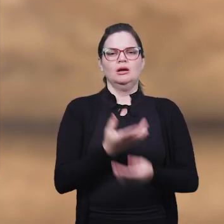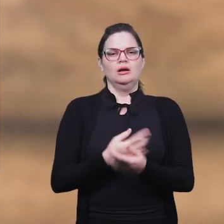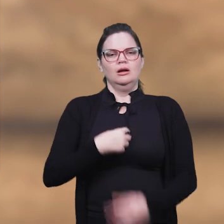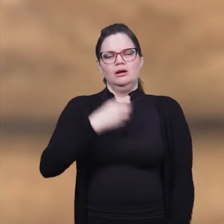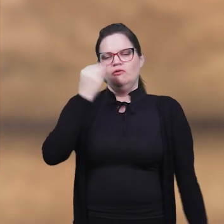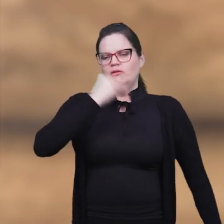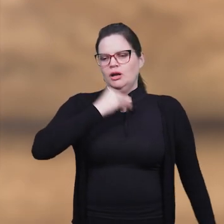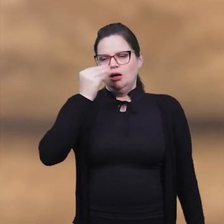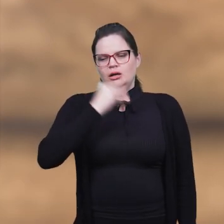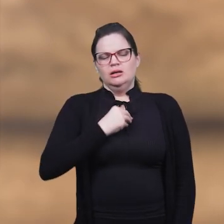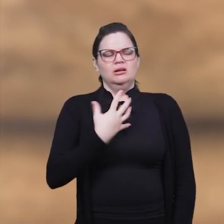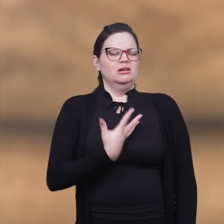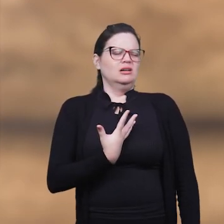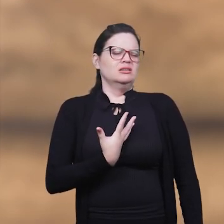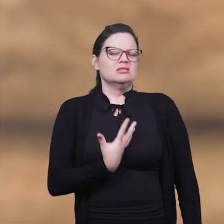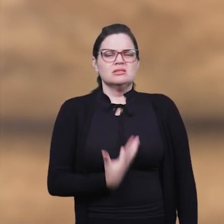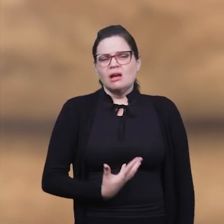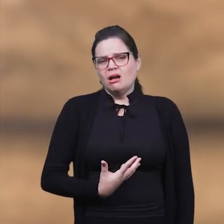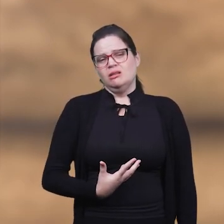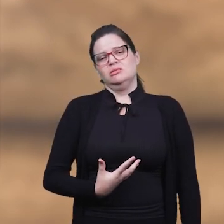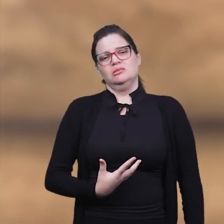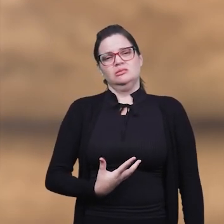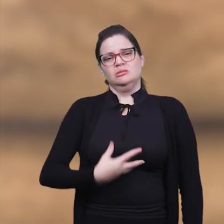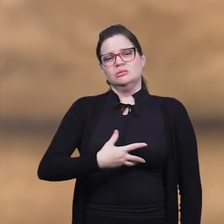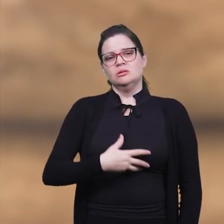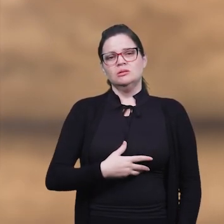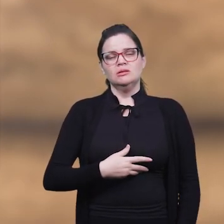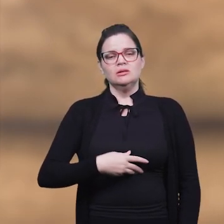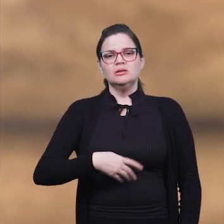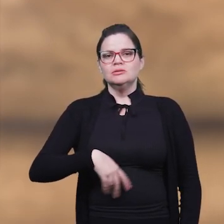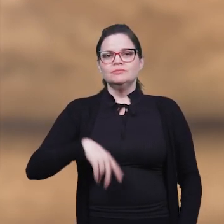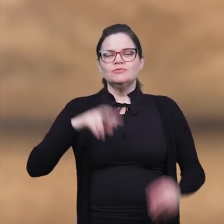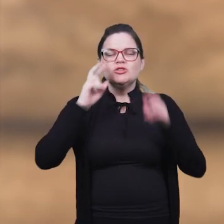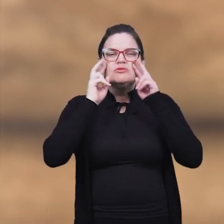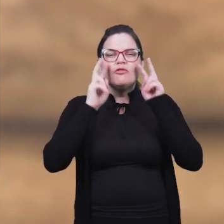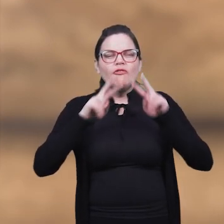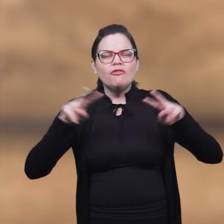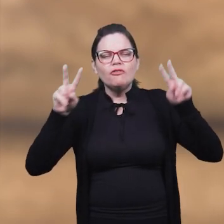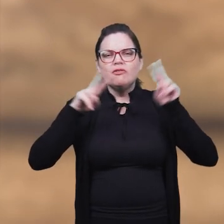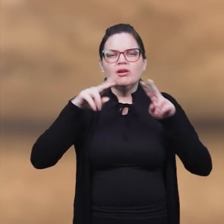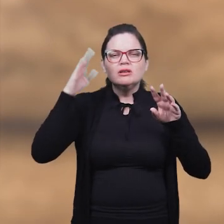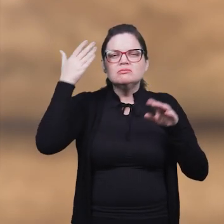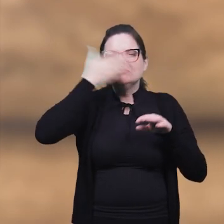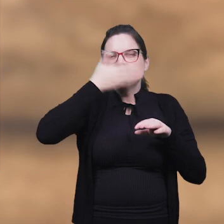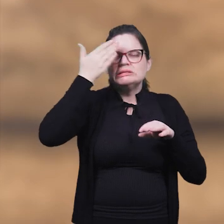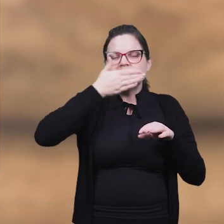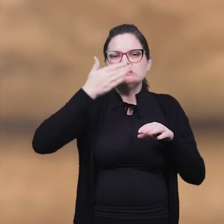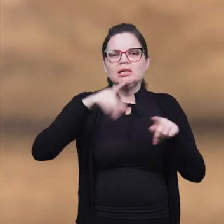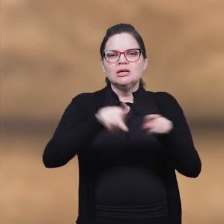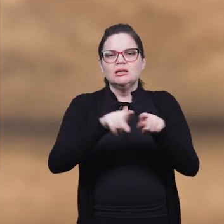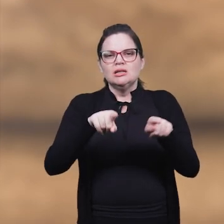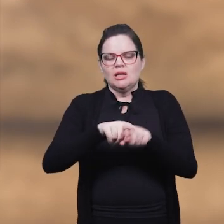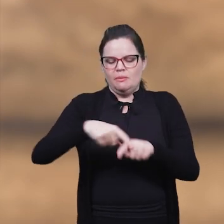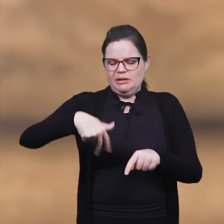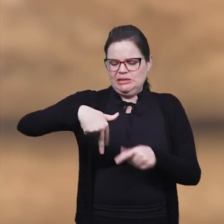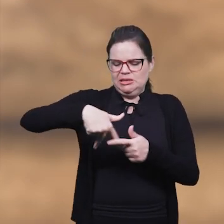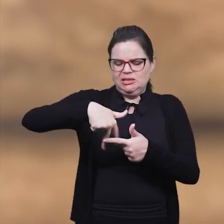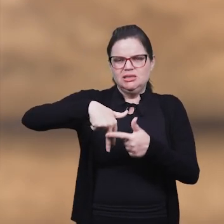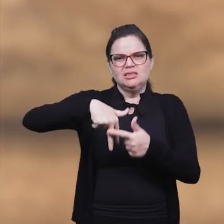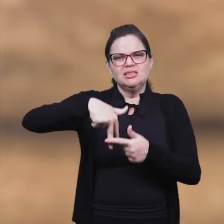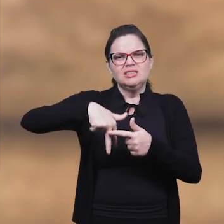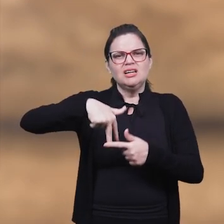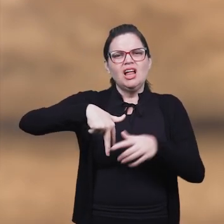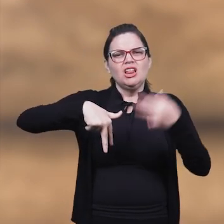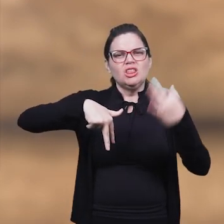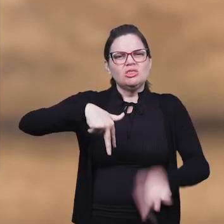desânimo, fraqueza e cansaço, dificuldades visuais, dormências, cãibras, sensação de